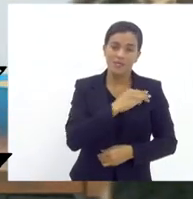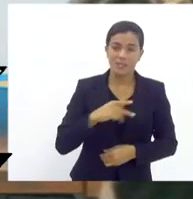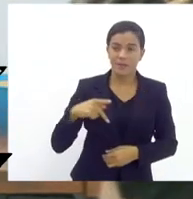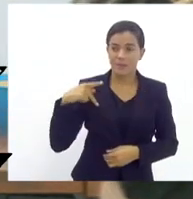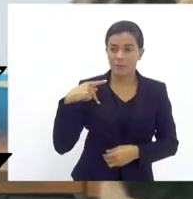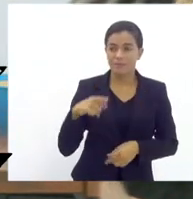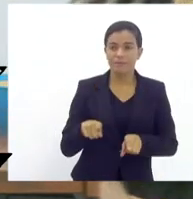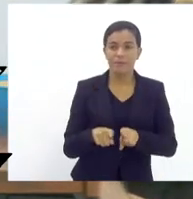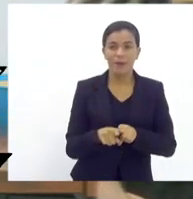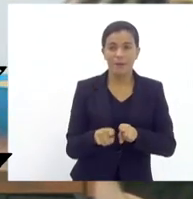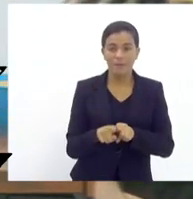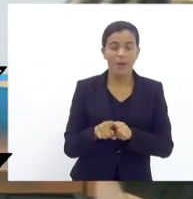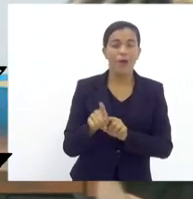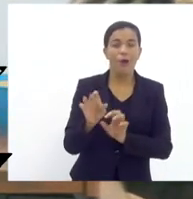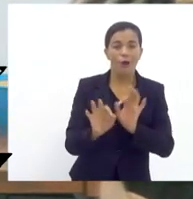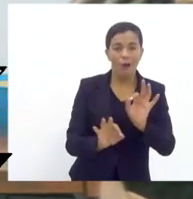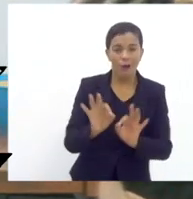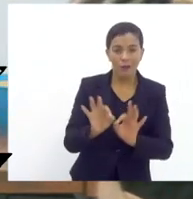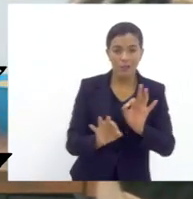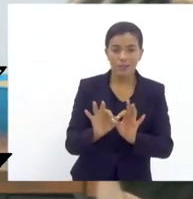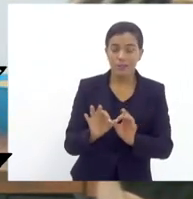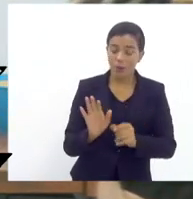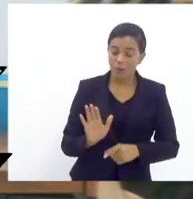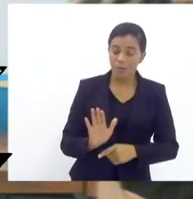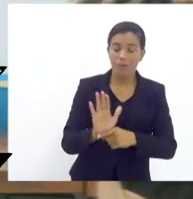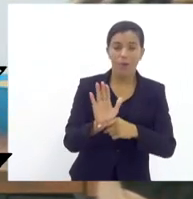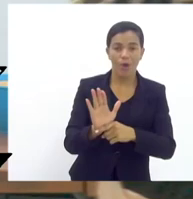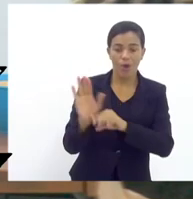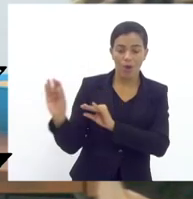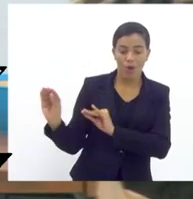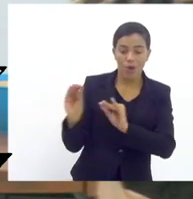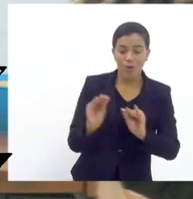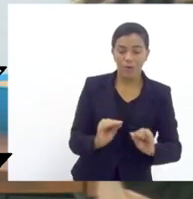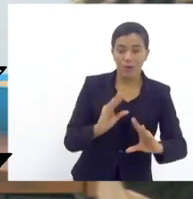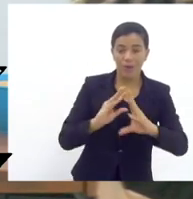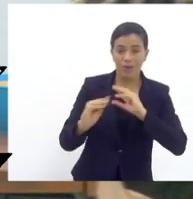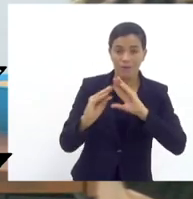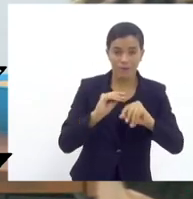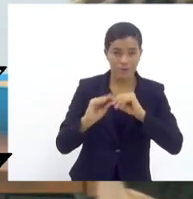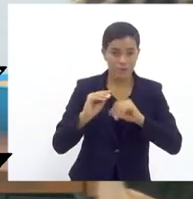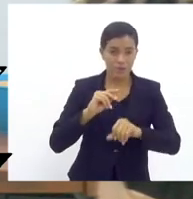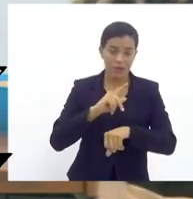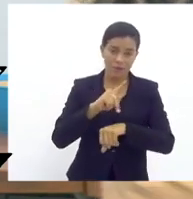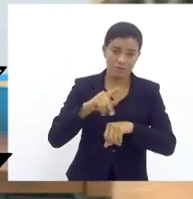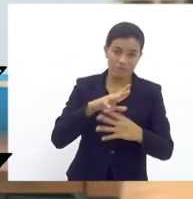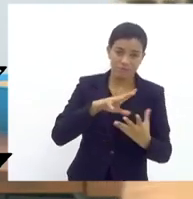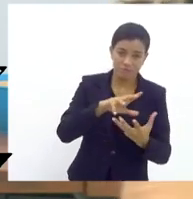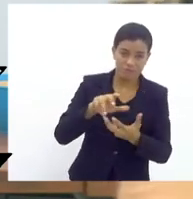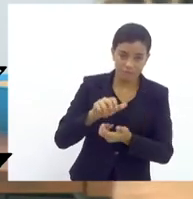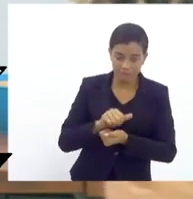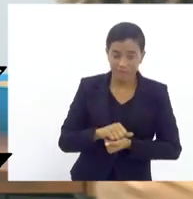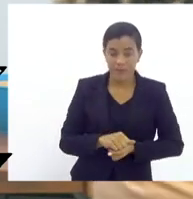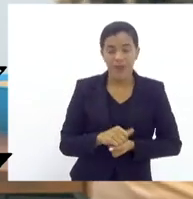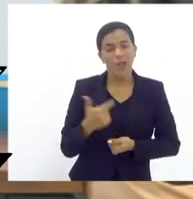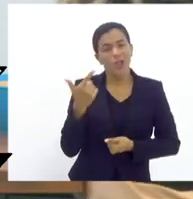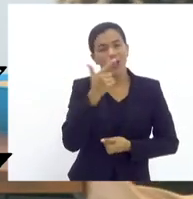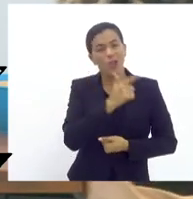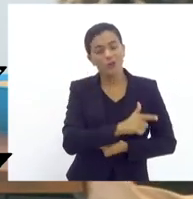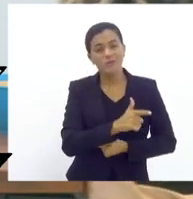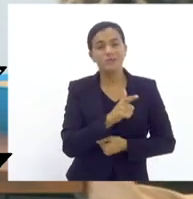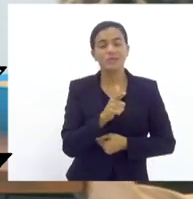organizações pro migrantes os próprios migrantes e refugiados nós conseguimos